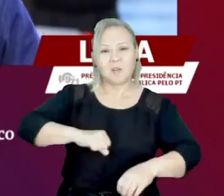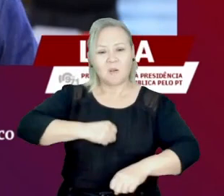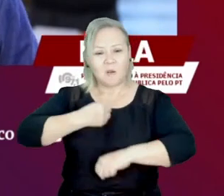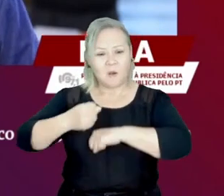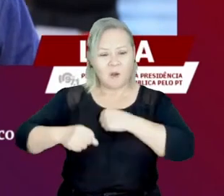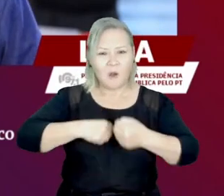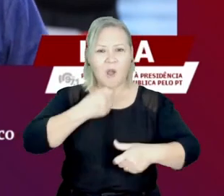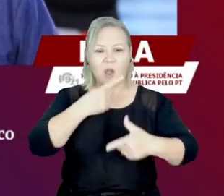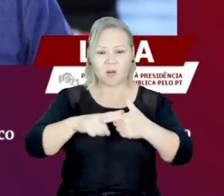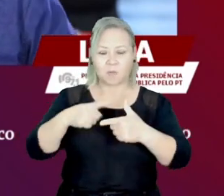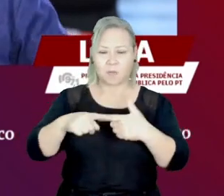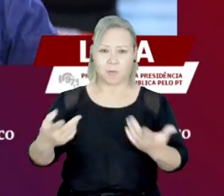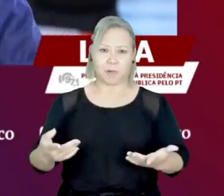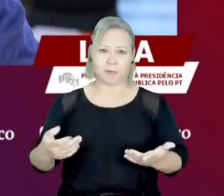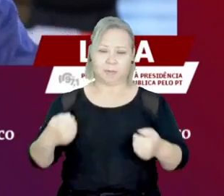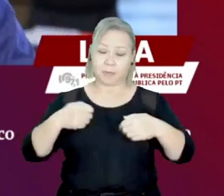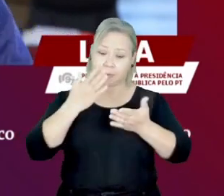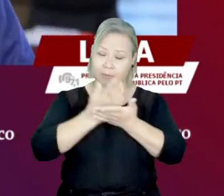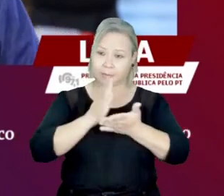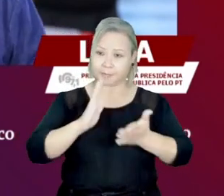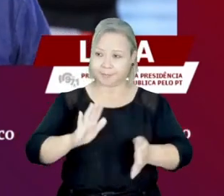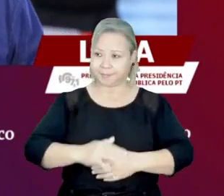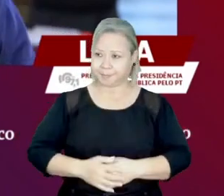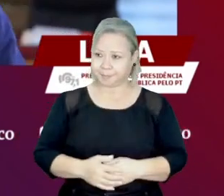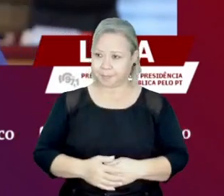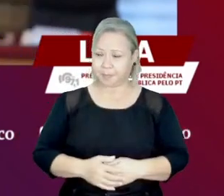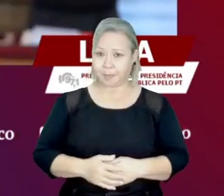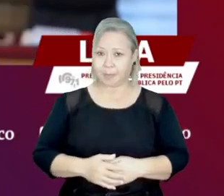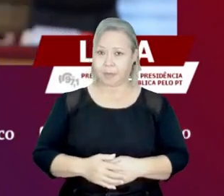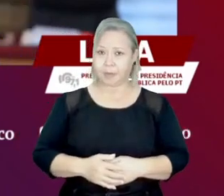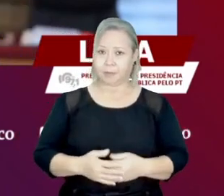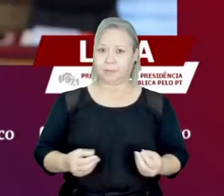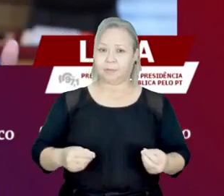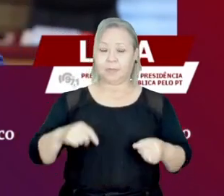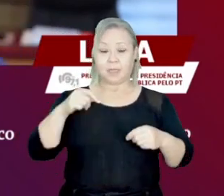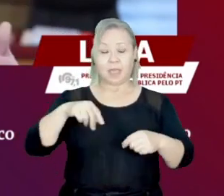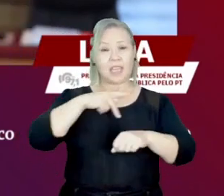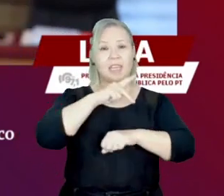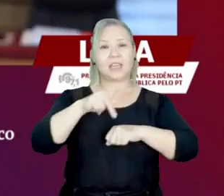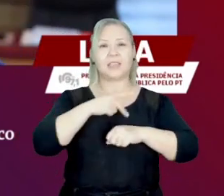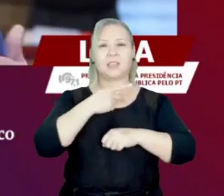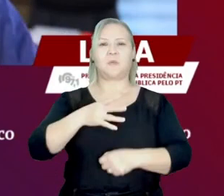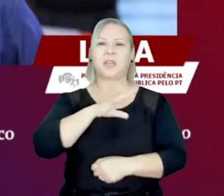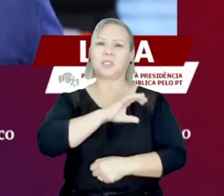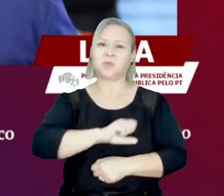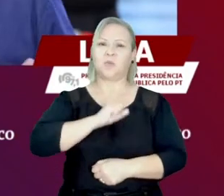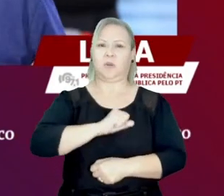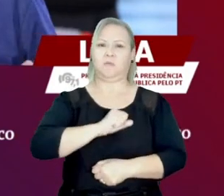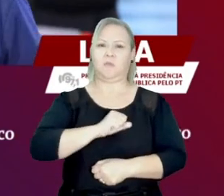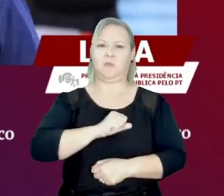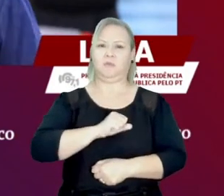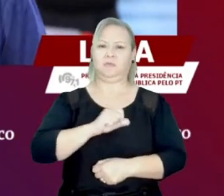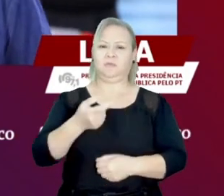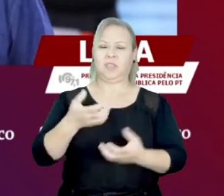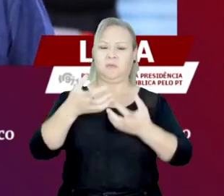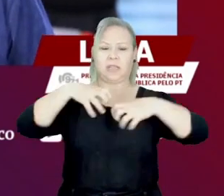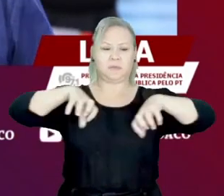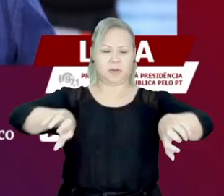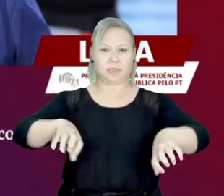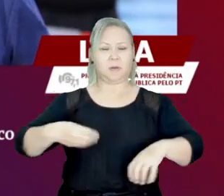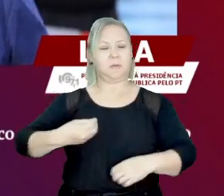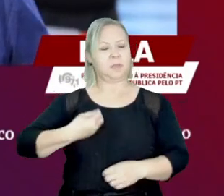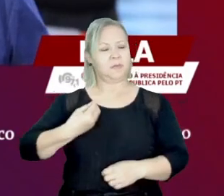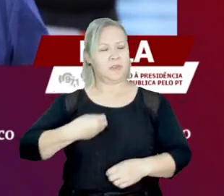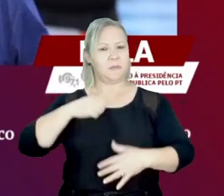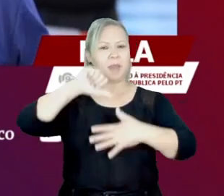América do Sul, tem que viver bem com a América Latina, tem que viver bem com a África, com a Europa, com os Estados Unidos, com a China. O Brasil não